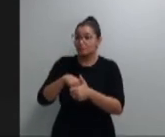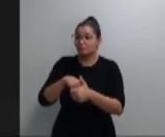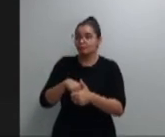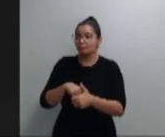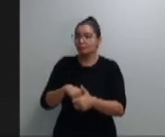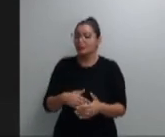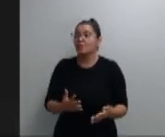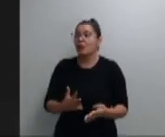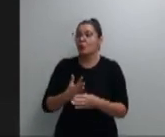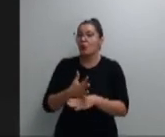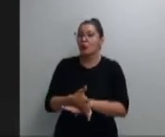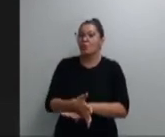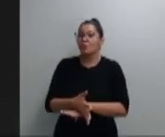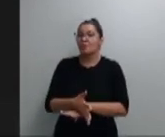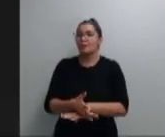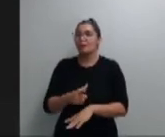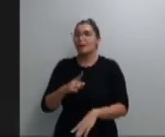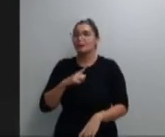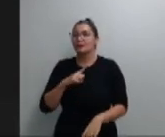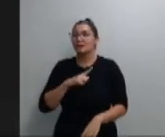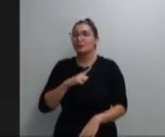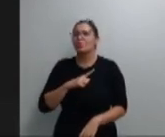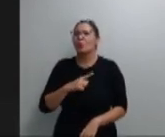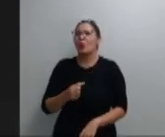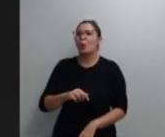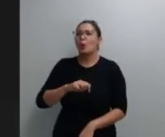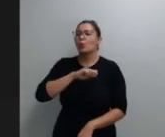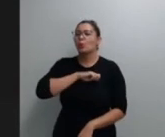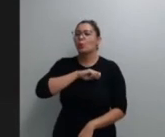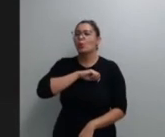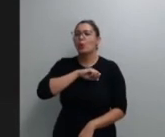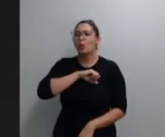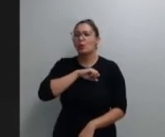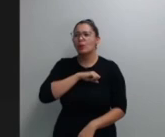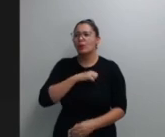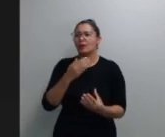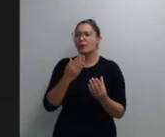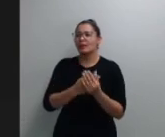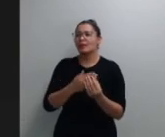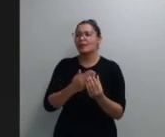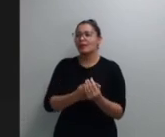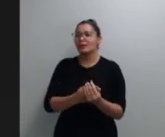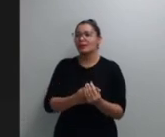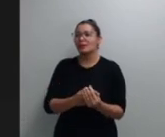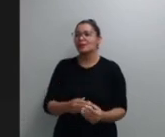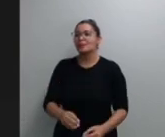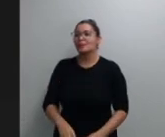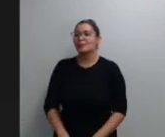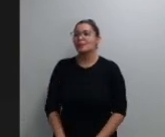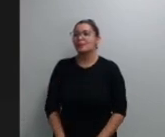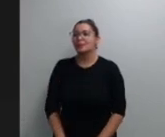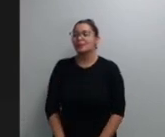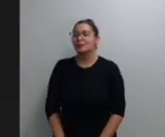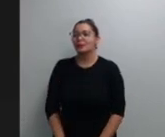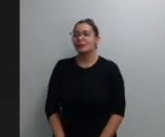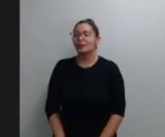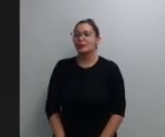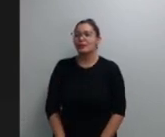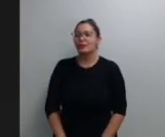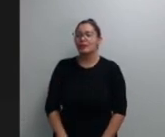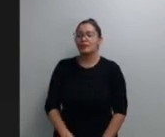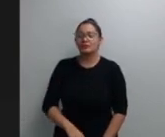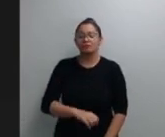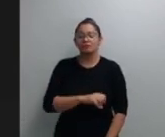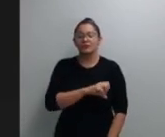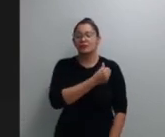mas ainda temos um número razoável de processos olha são deixa eu verificar aqui seis sete dez